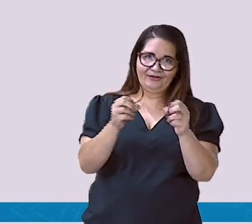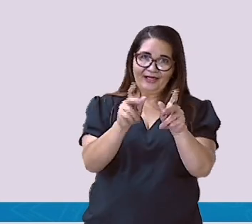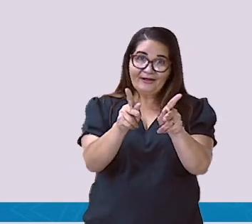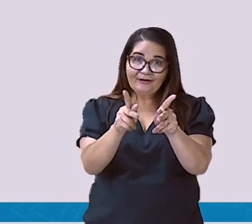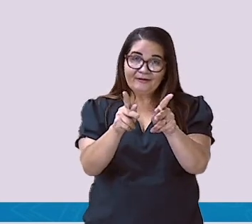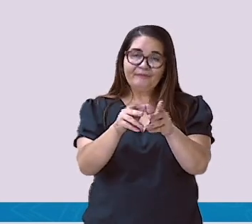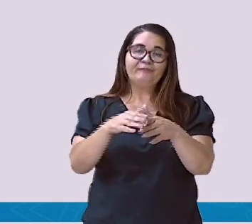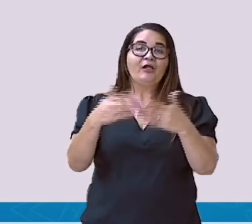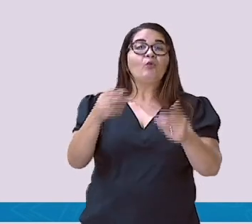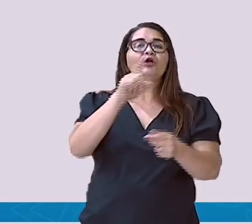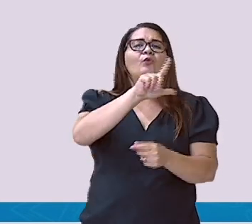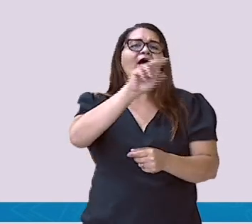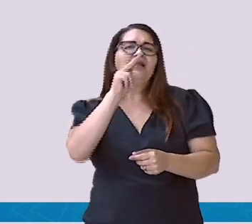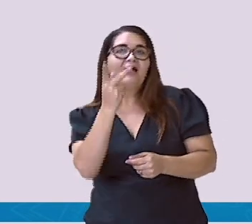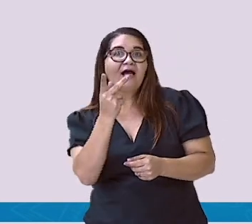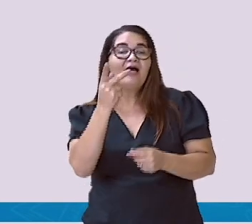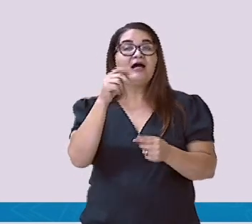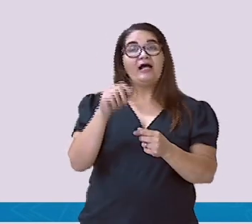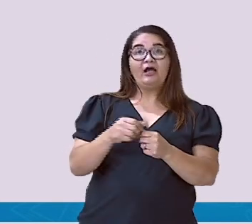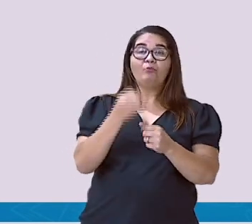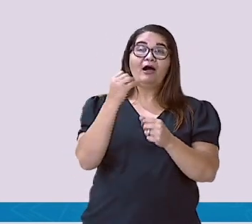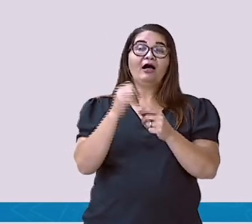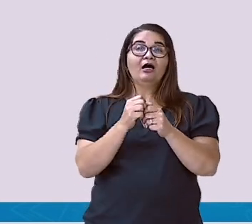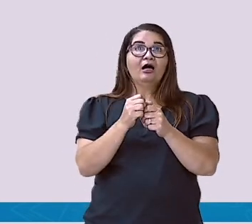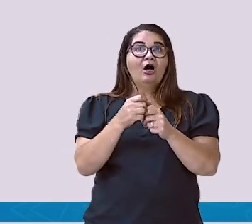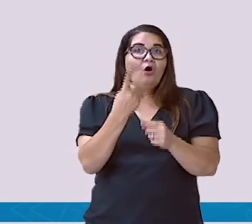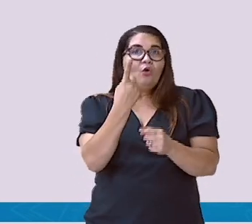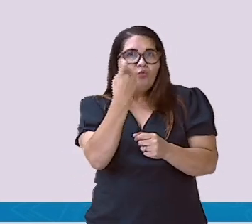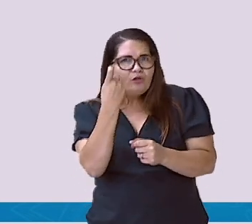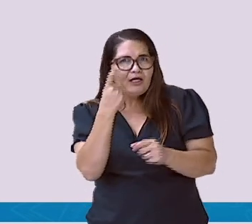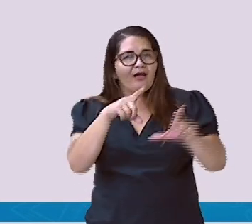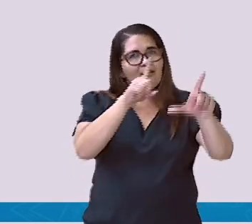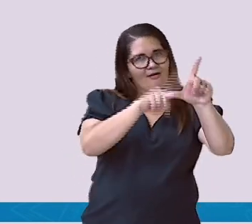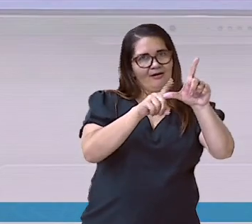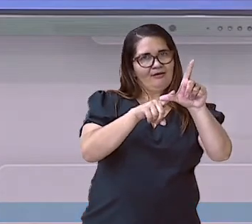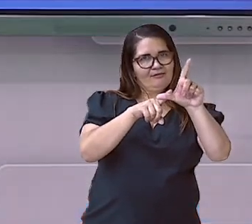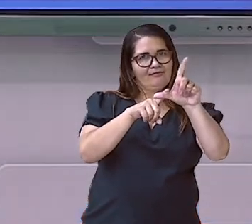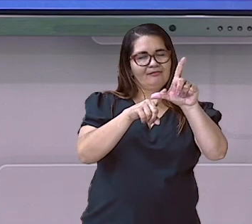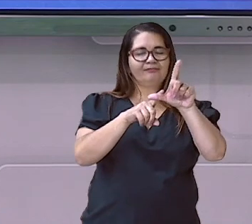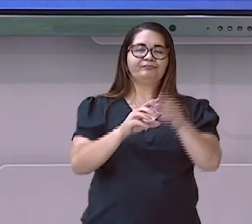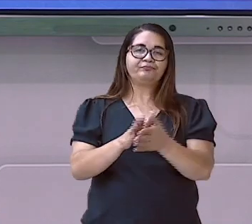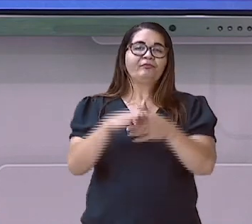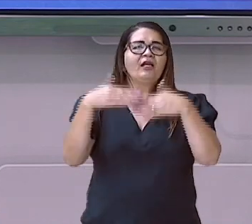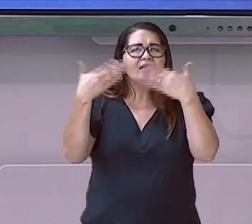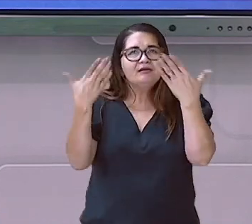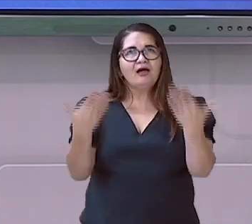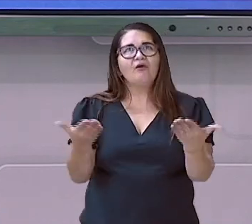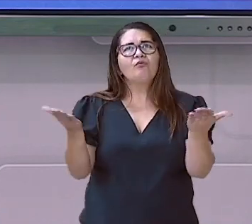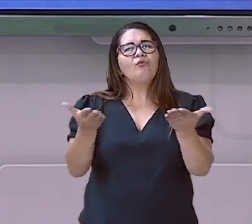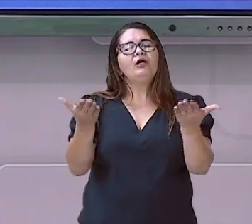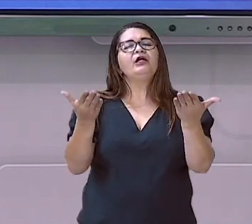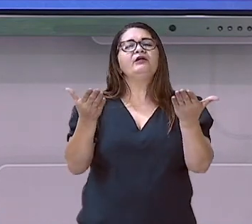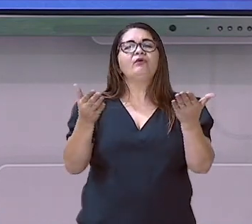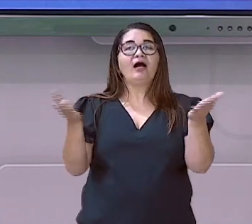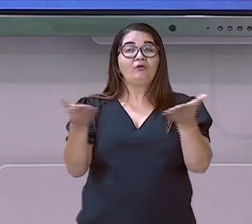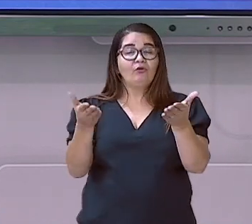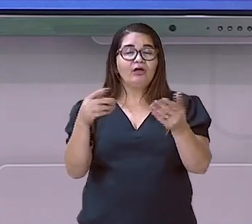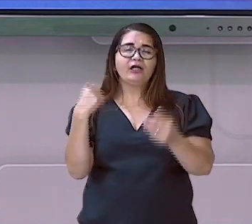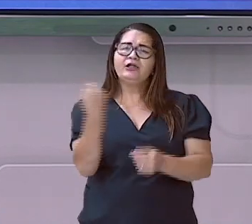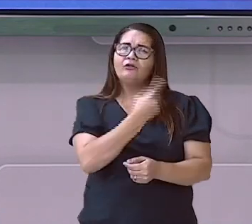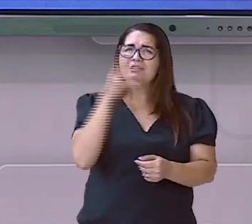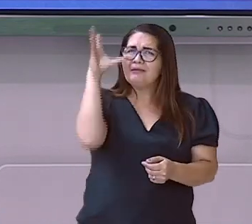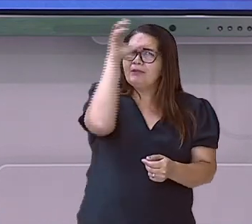certo? Bom, agora que vimos um pouco mais sobre o alfabeto, seus sons e os